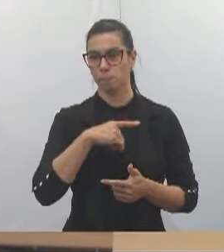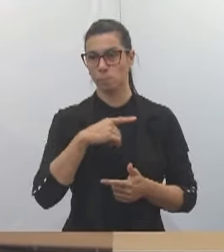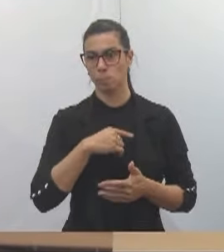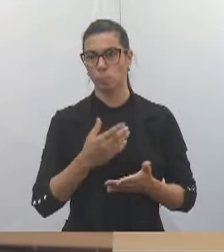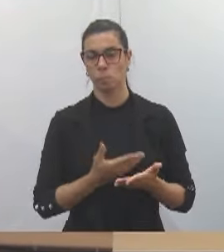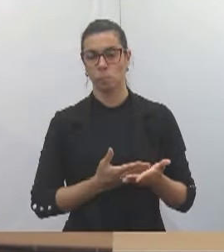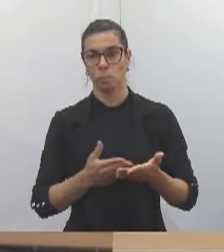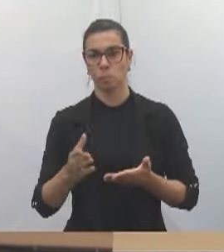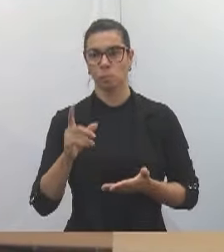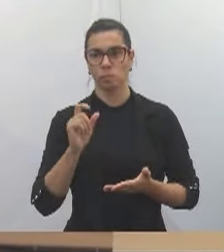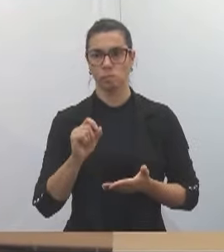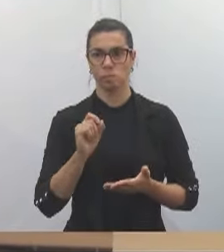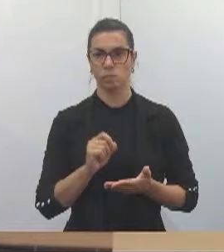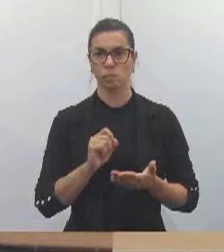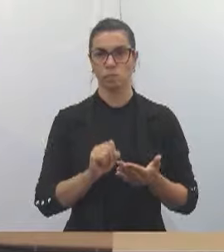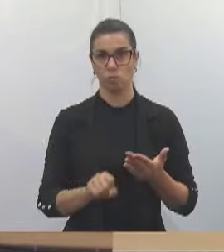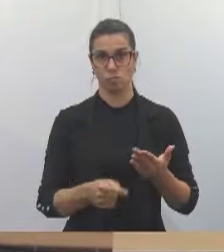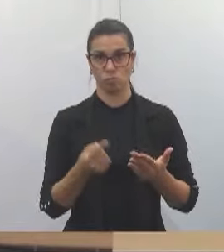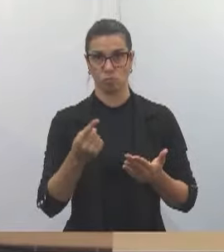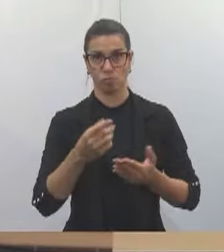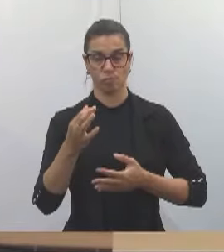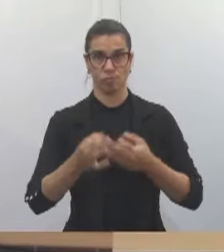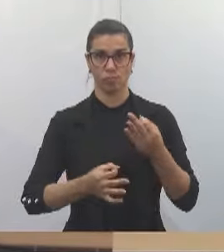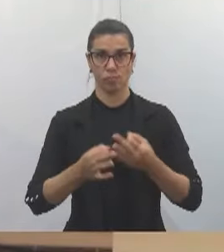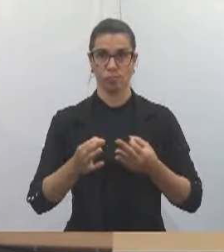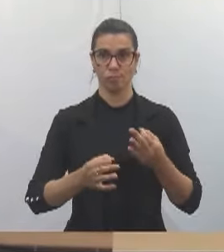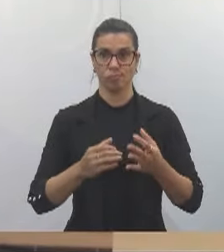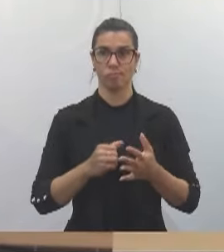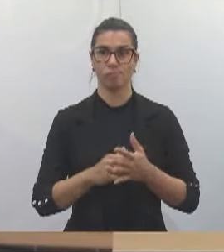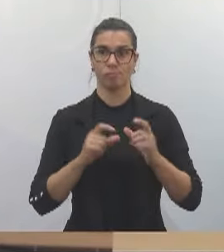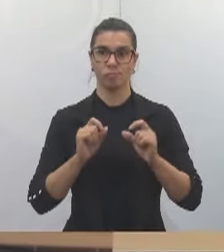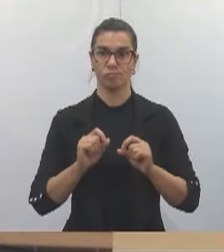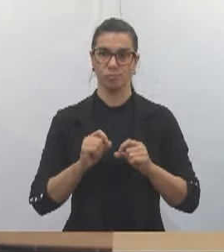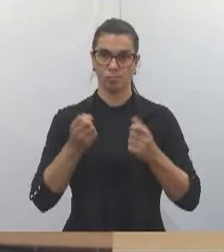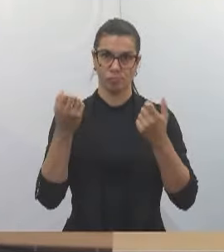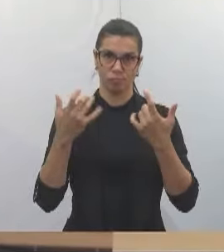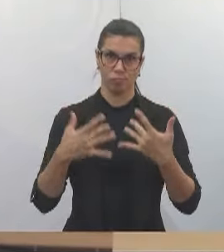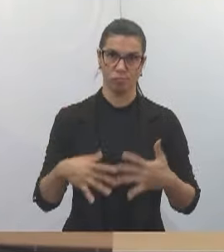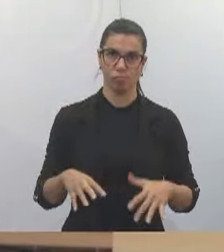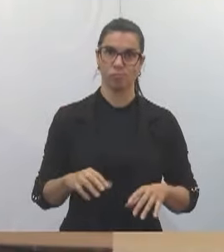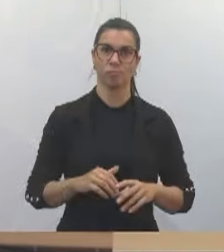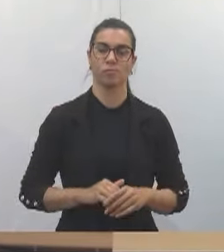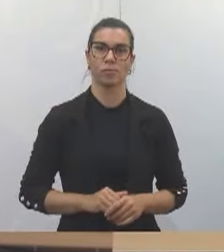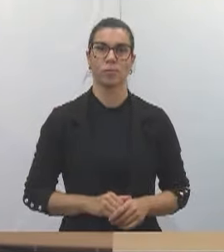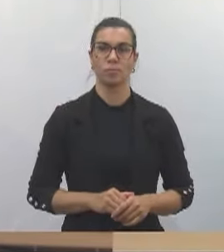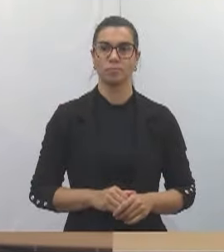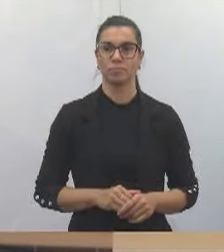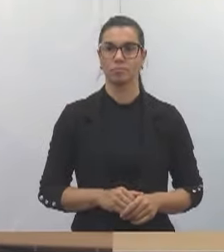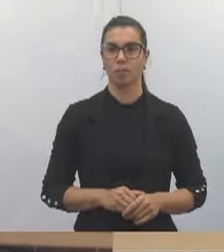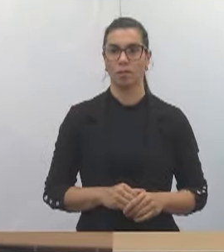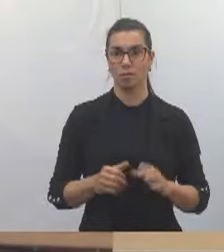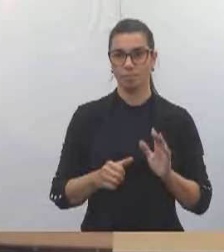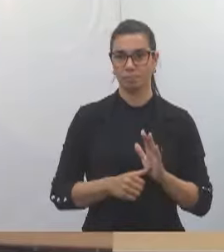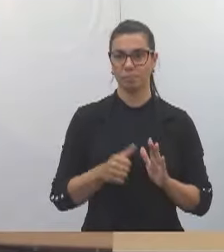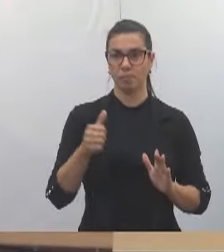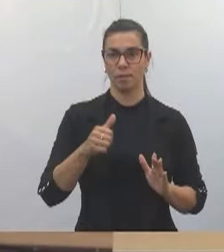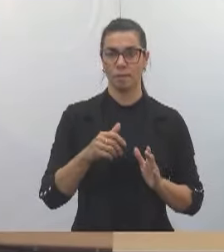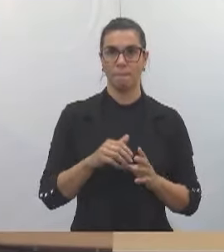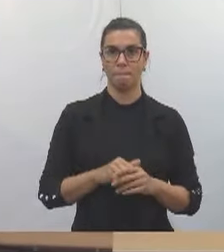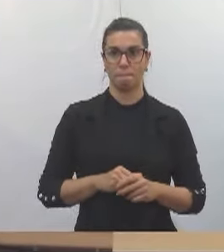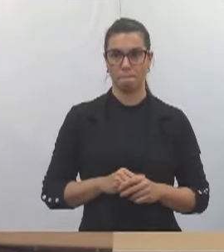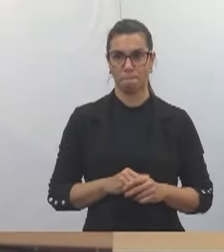aqui por uma justificativa que diz o seguinte, né? Primeiro,